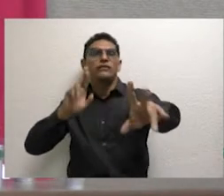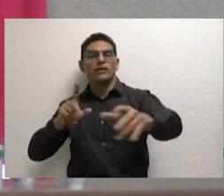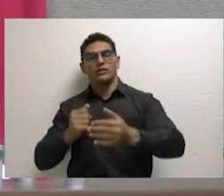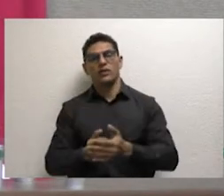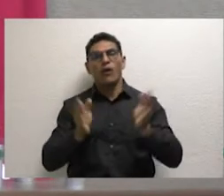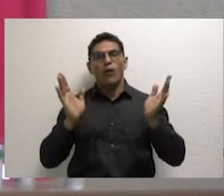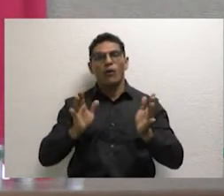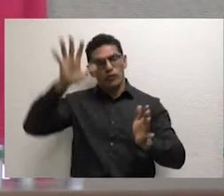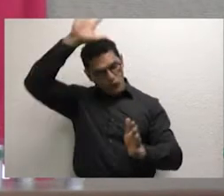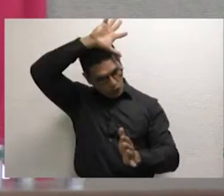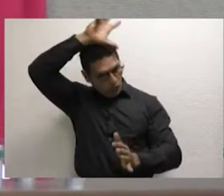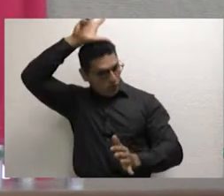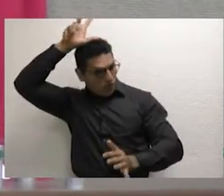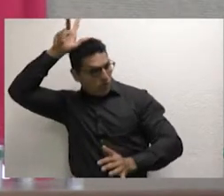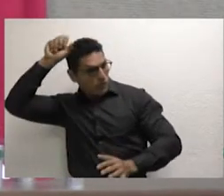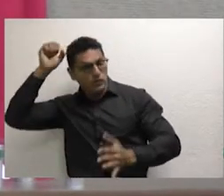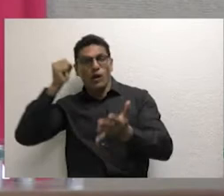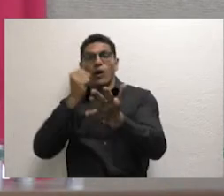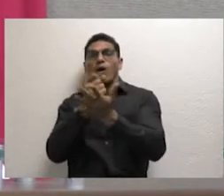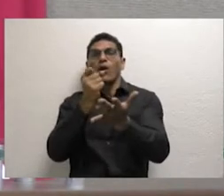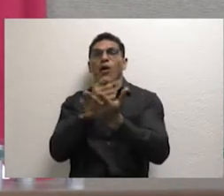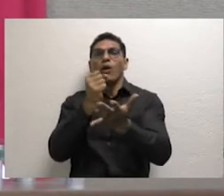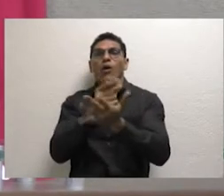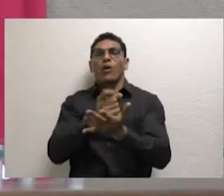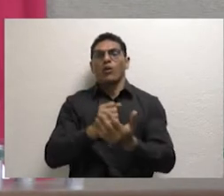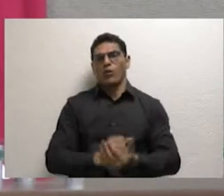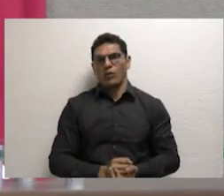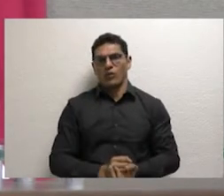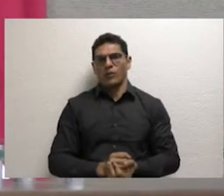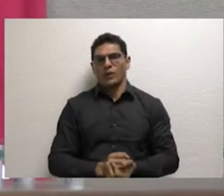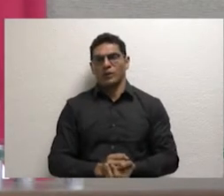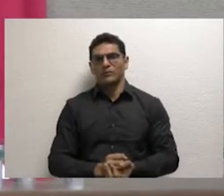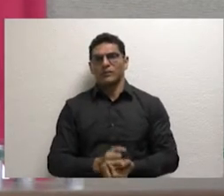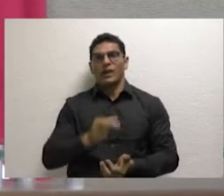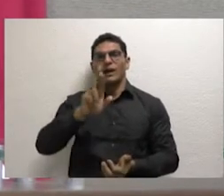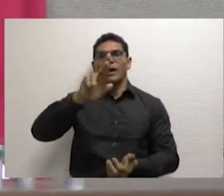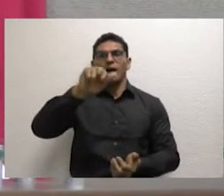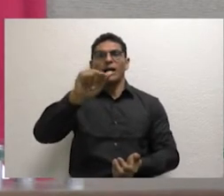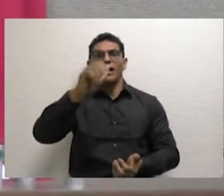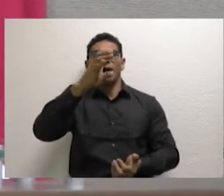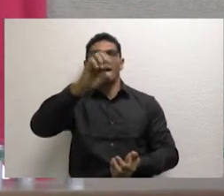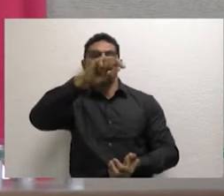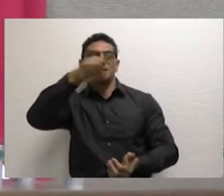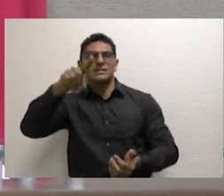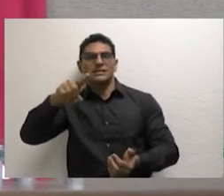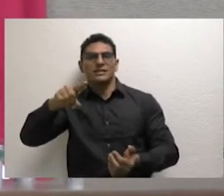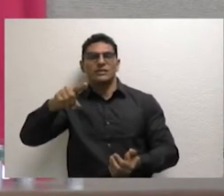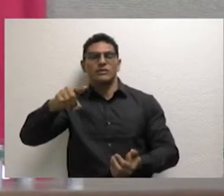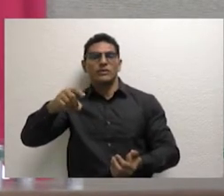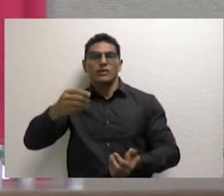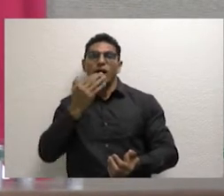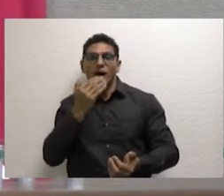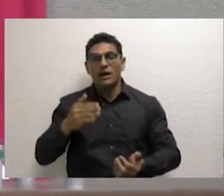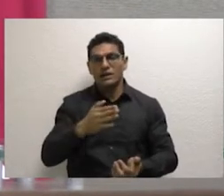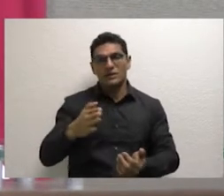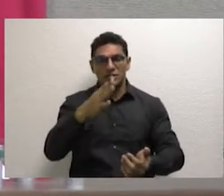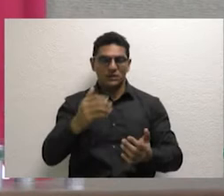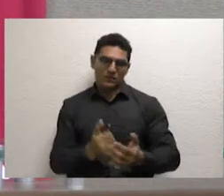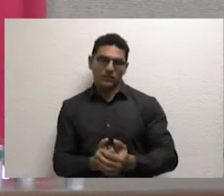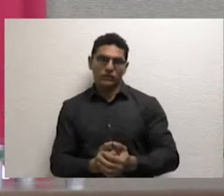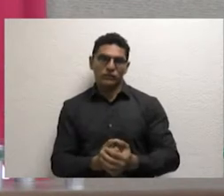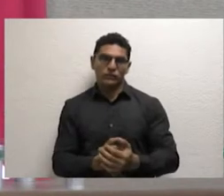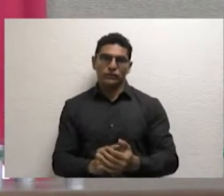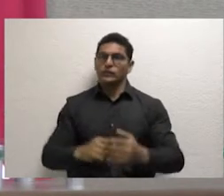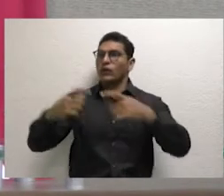praticamente importa todo o nosso peixe, que é a nossa fonte de alimentação mais tradicional. Então,